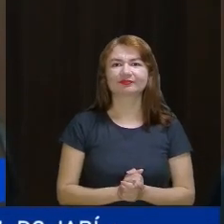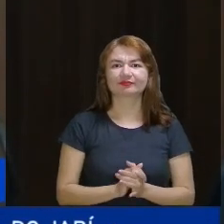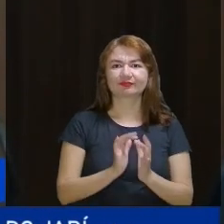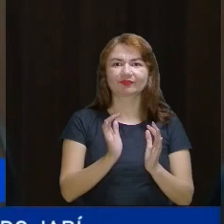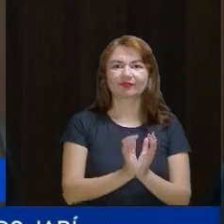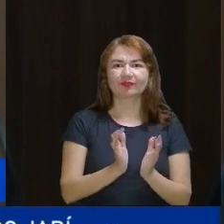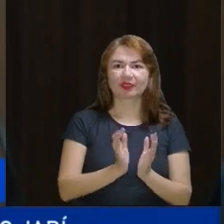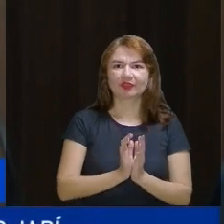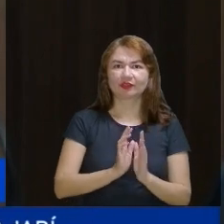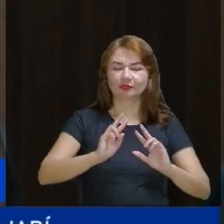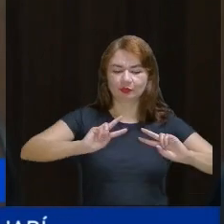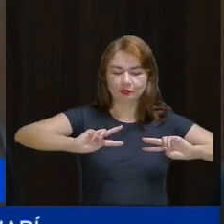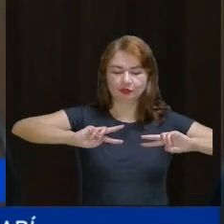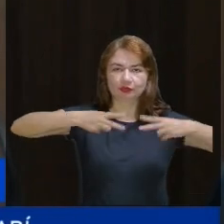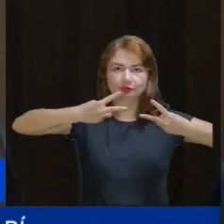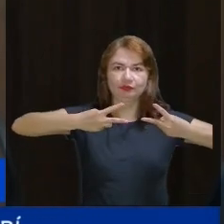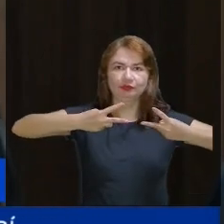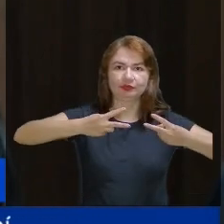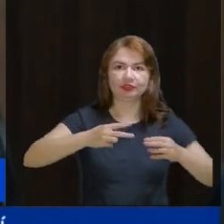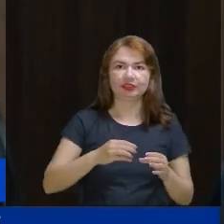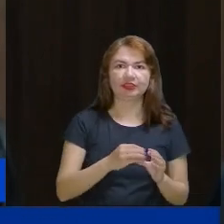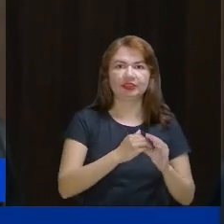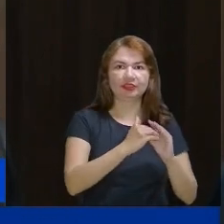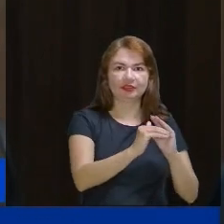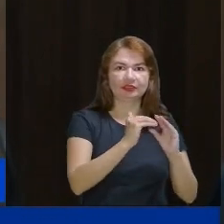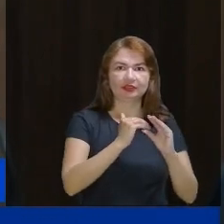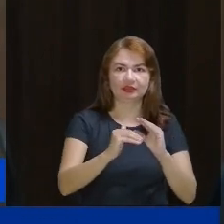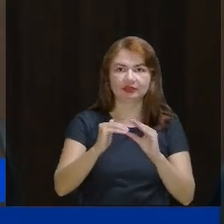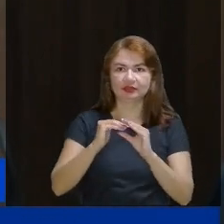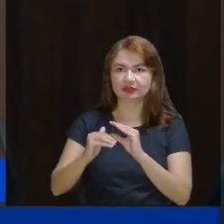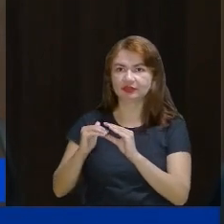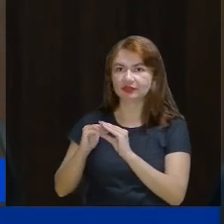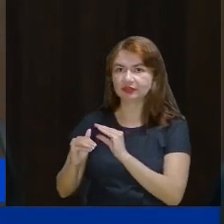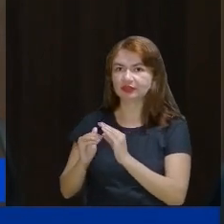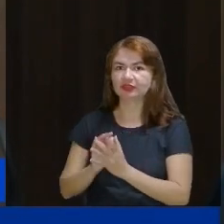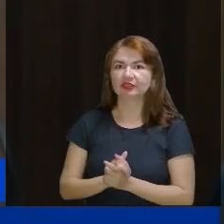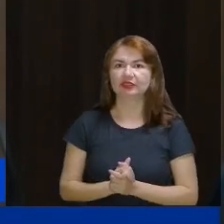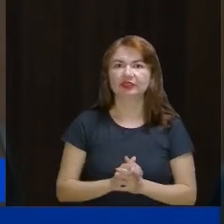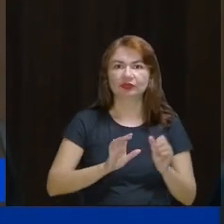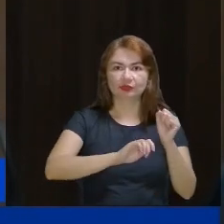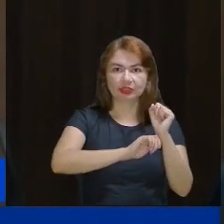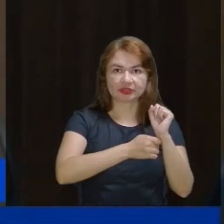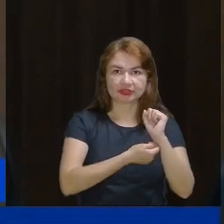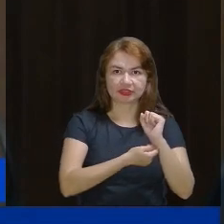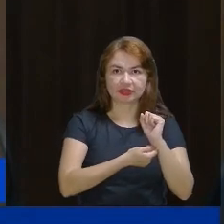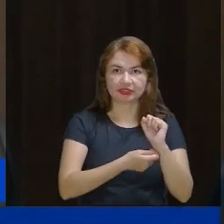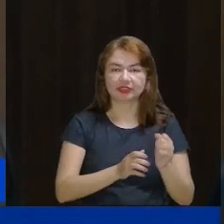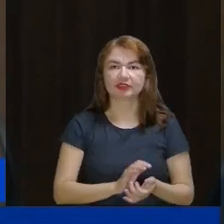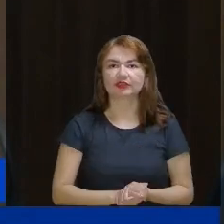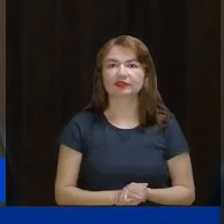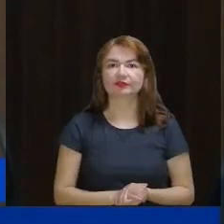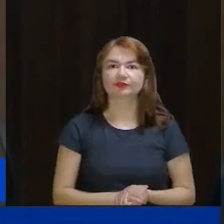disponibilizar para todos os juízes membros e para todos os servidores o link, tá bom? Com a senha, para nós fazermos...